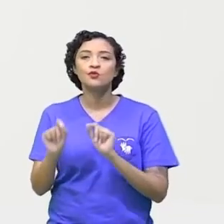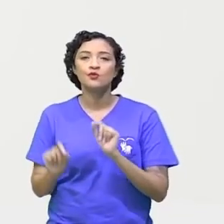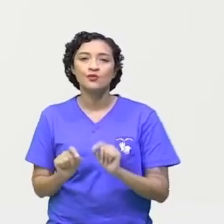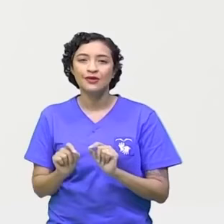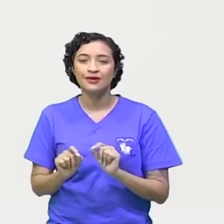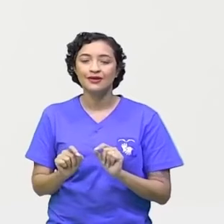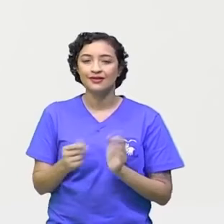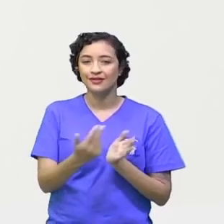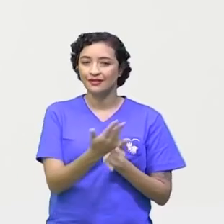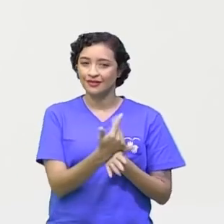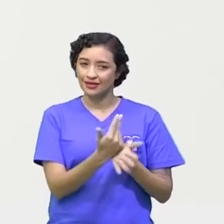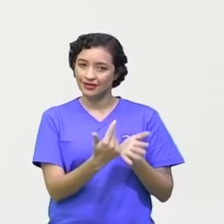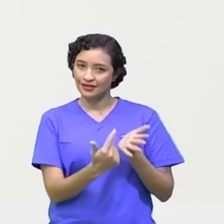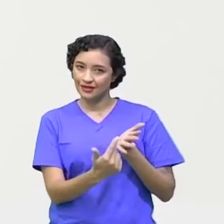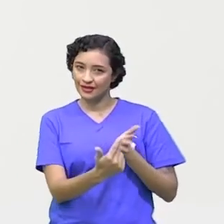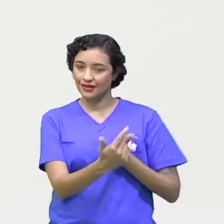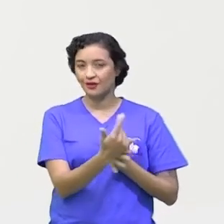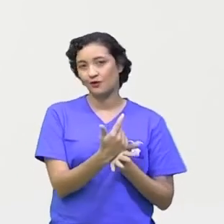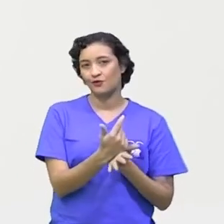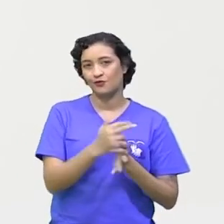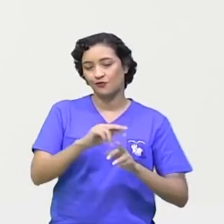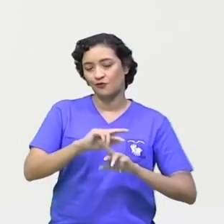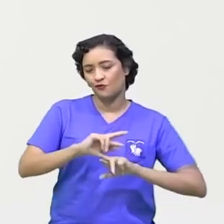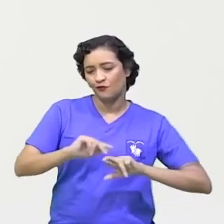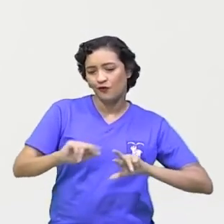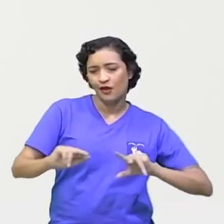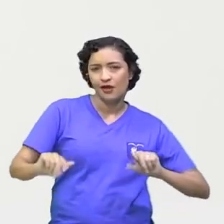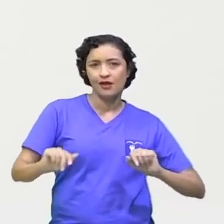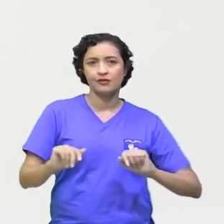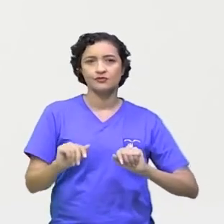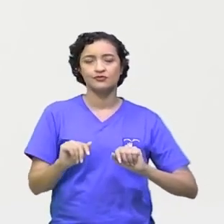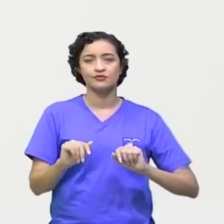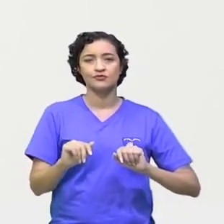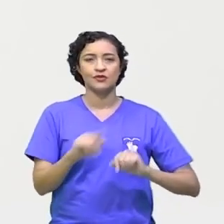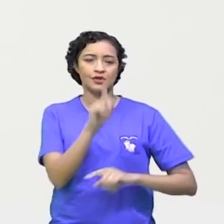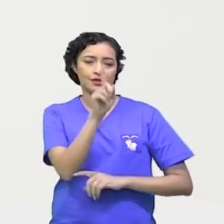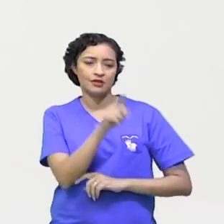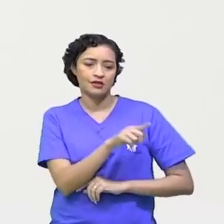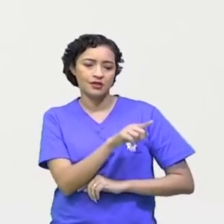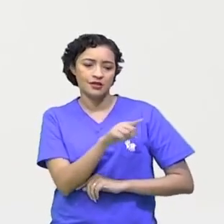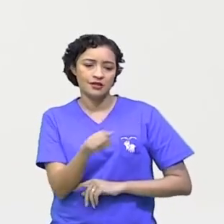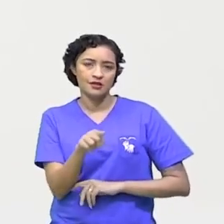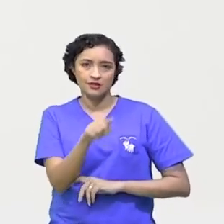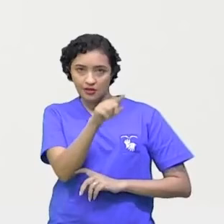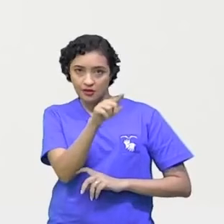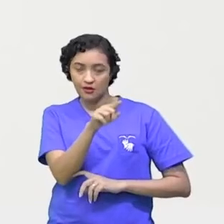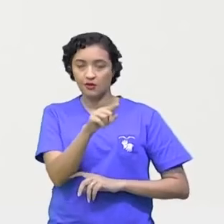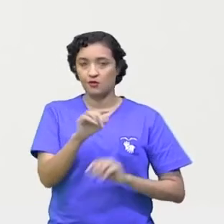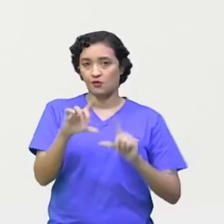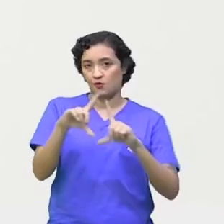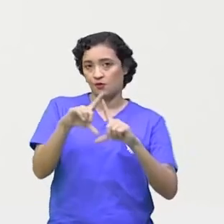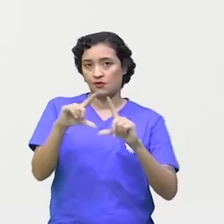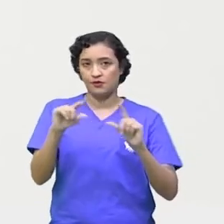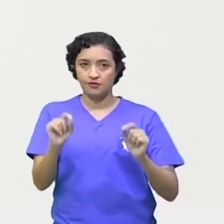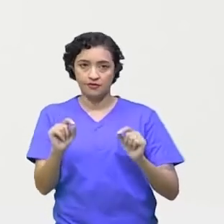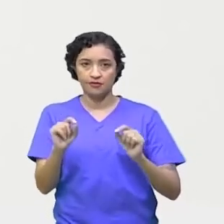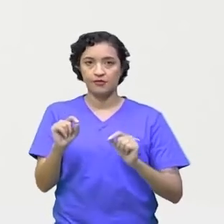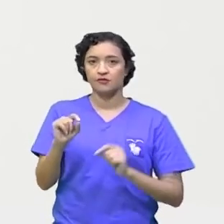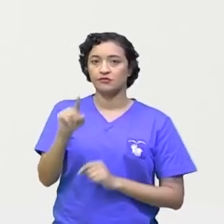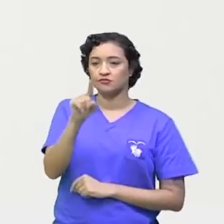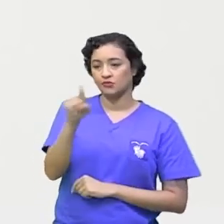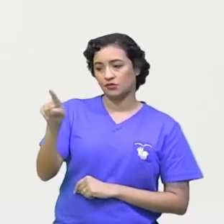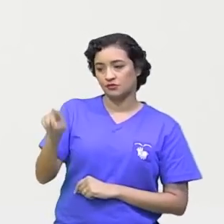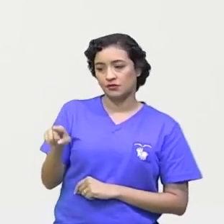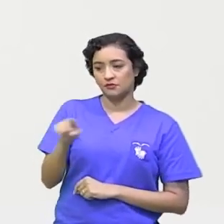professor? Composição de figuras geométricas? Isso mesmo. Ou seja, a figura pode